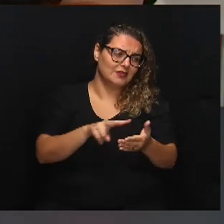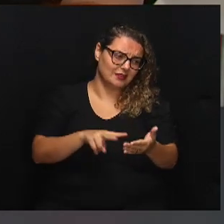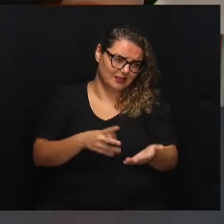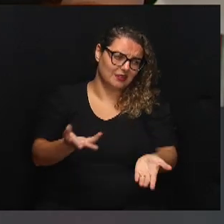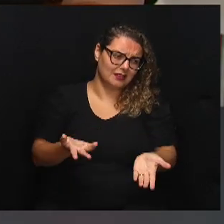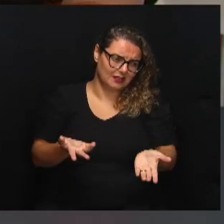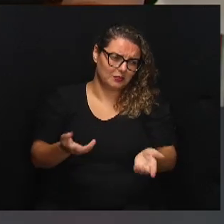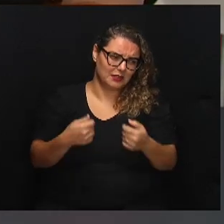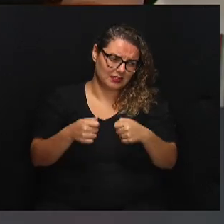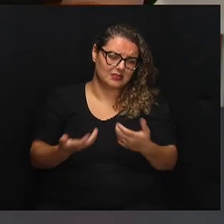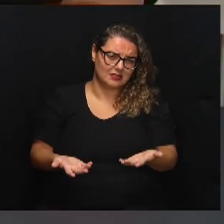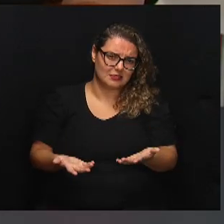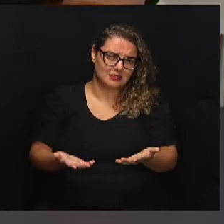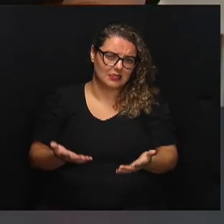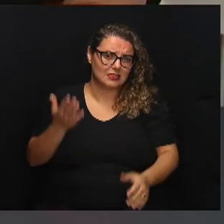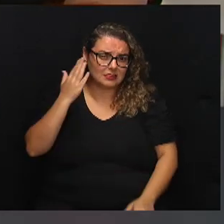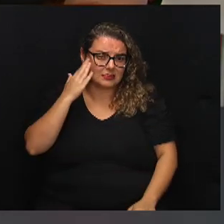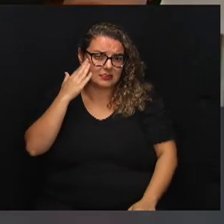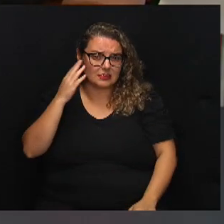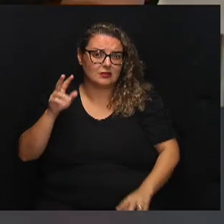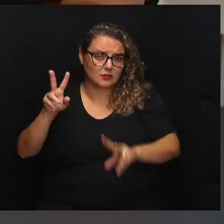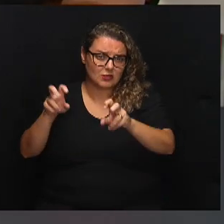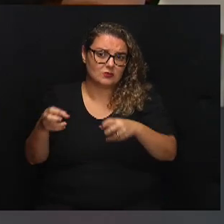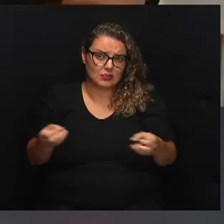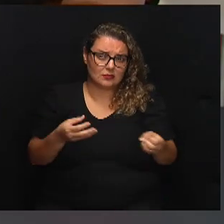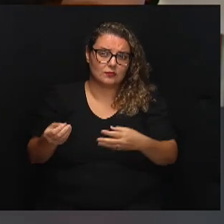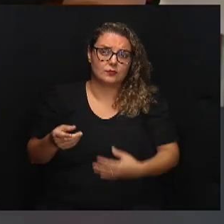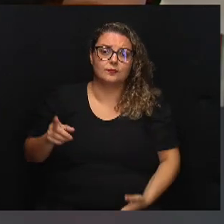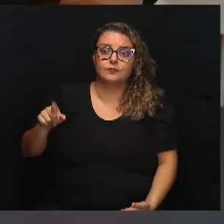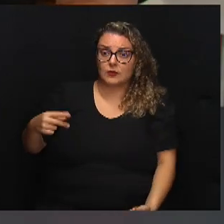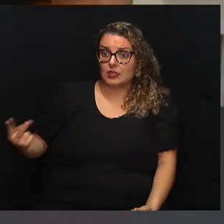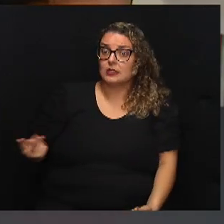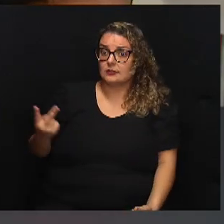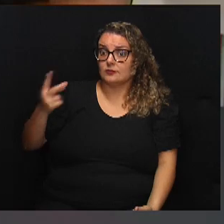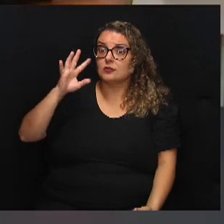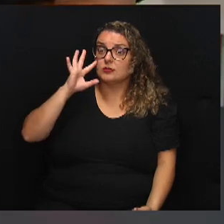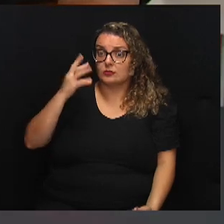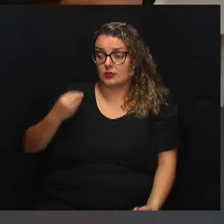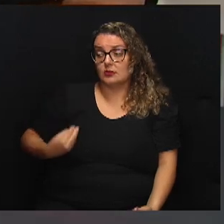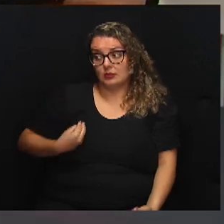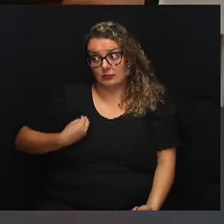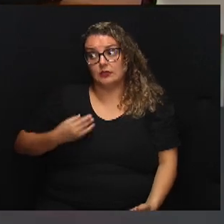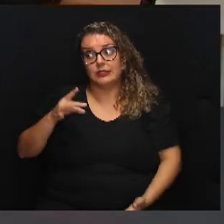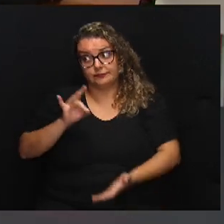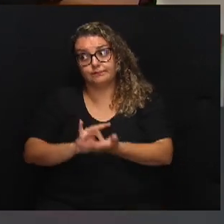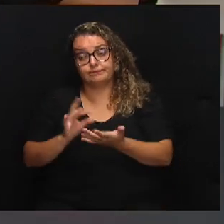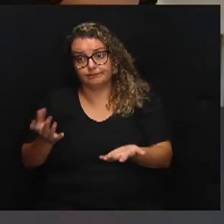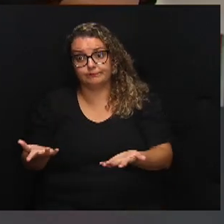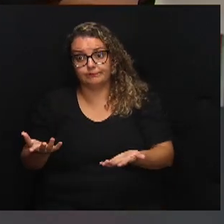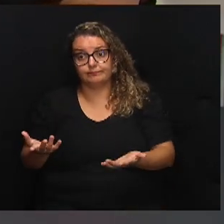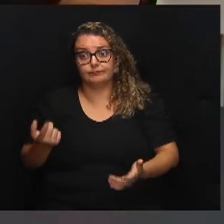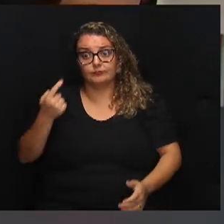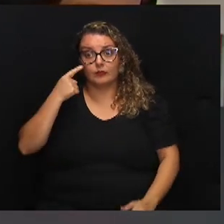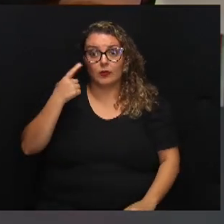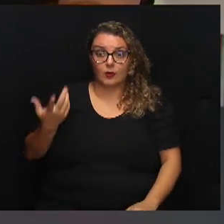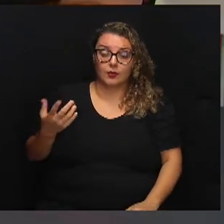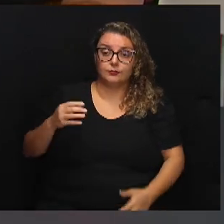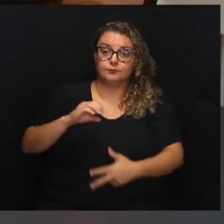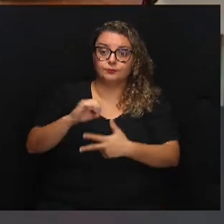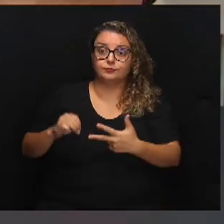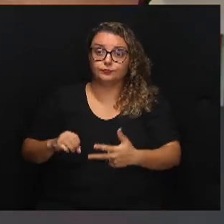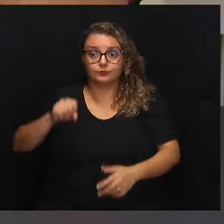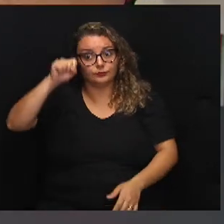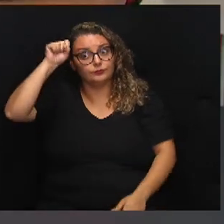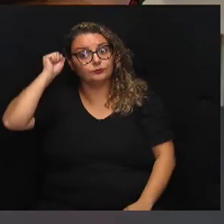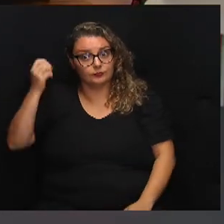Assistir, tá bem por dentro aí dos temas atuais. Isso aí valoriza um conhecimento para a vida, na verdade, né? De modo que o Enem e os vestibulares